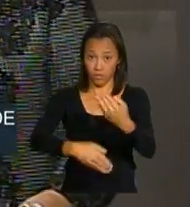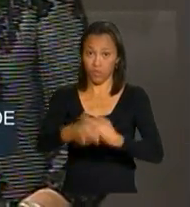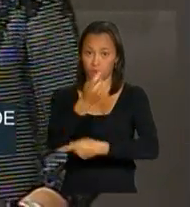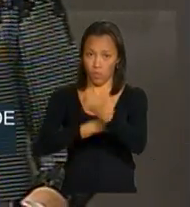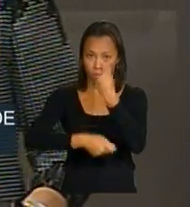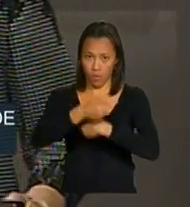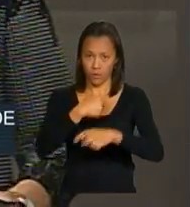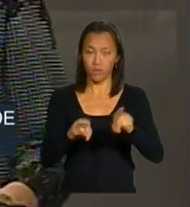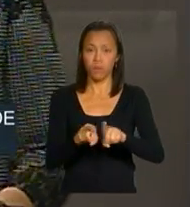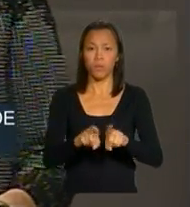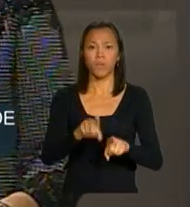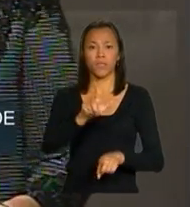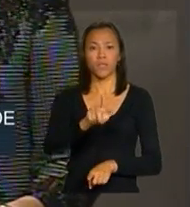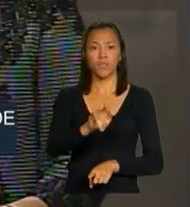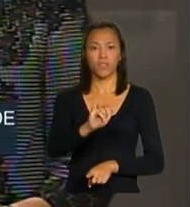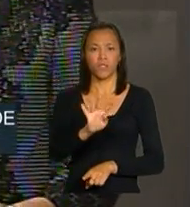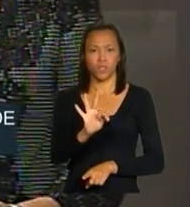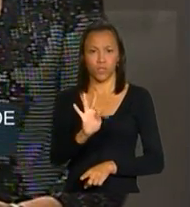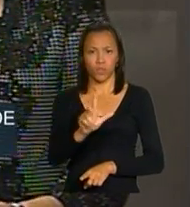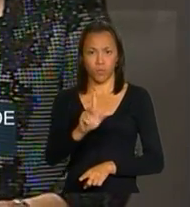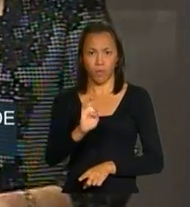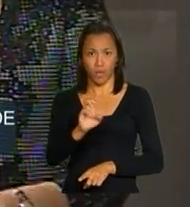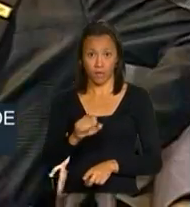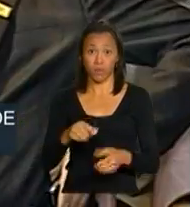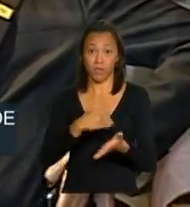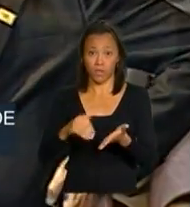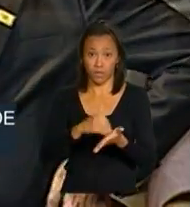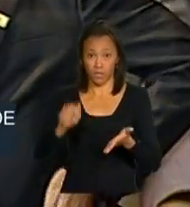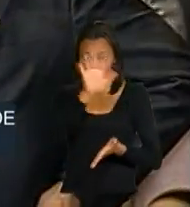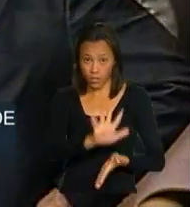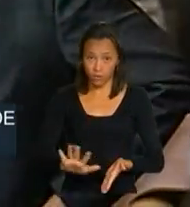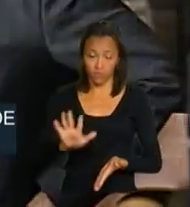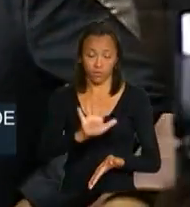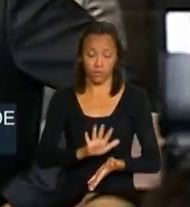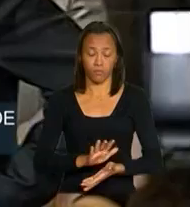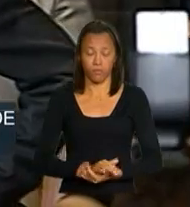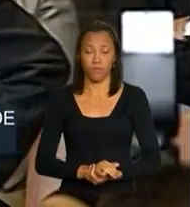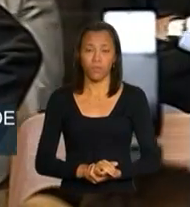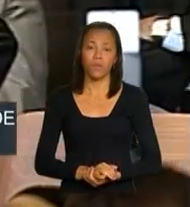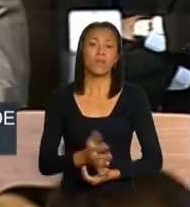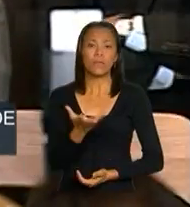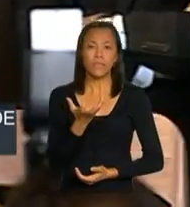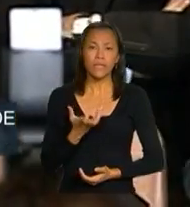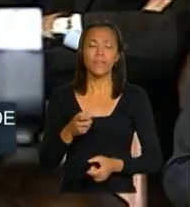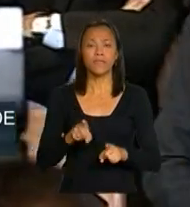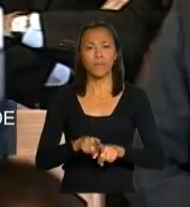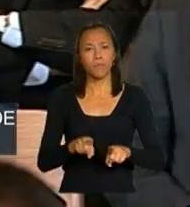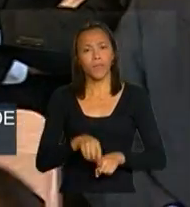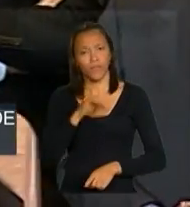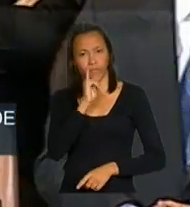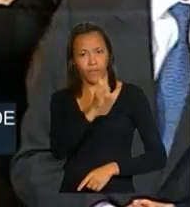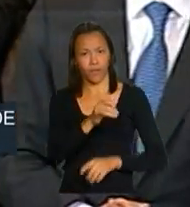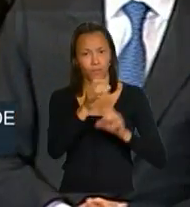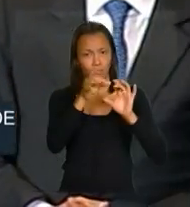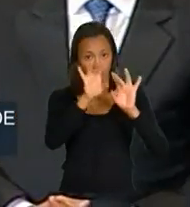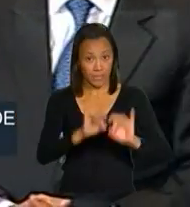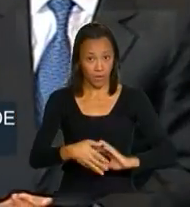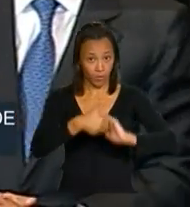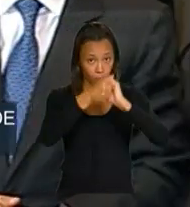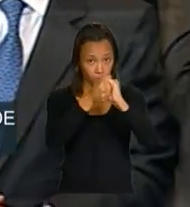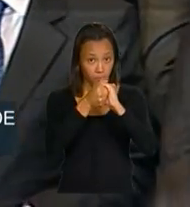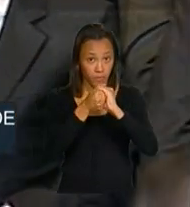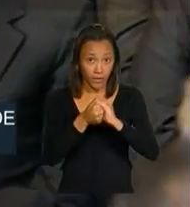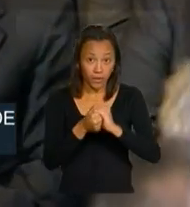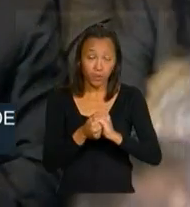Comércio, Gilberto Carvalho da Secretaria-Geral. Queria dirigir um cumprimento especial ao